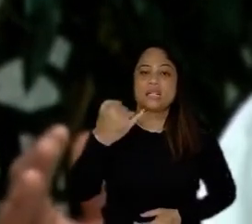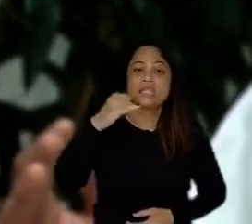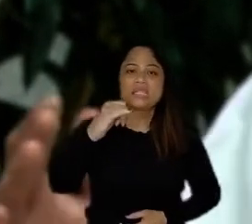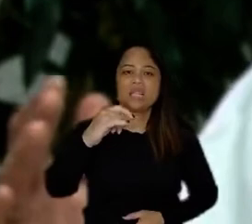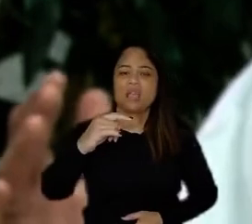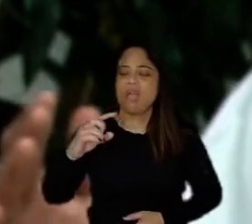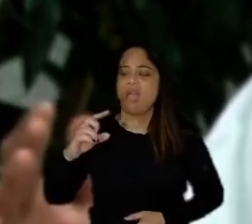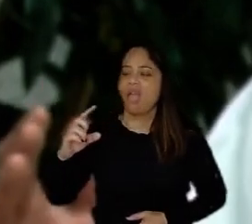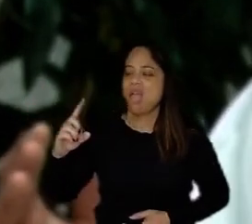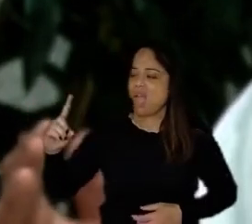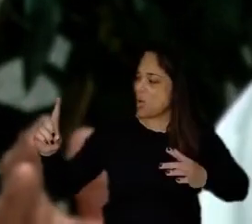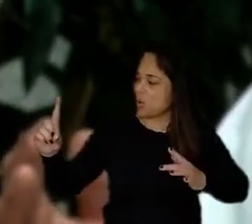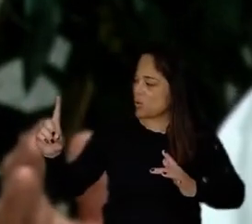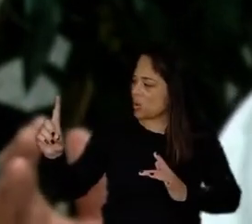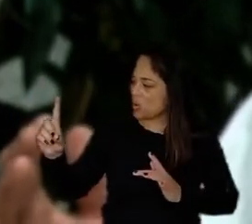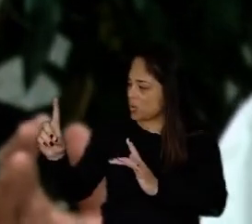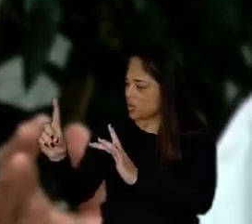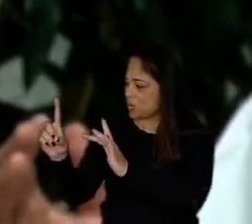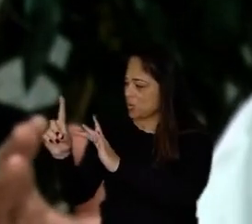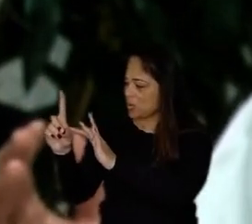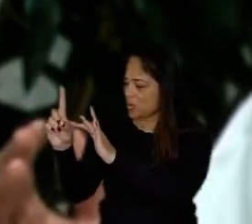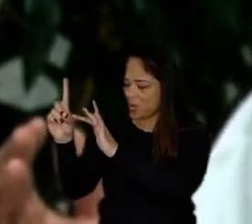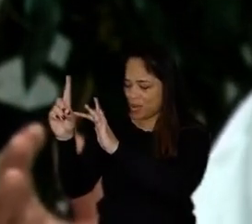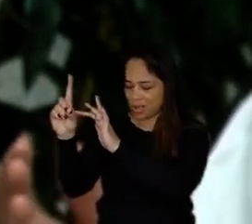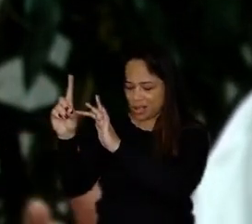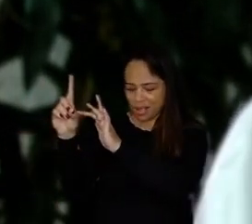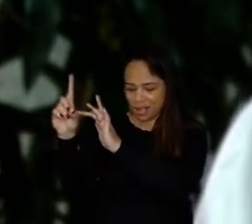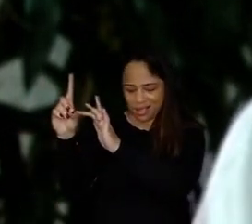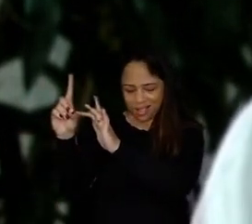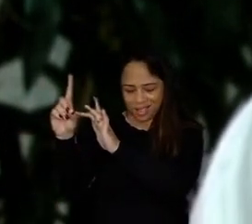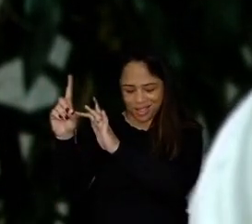olha para ele, canta. Na orla do teu